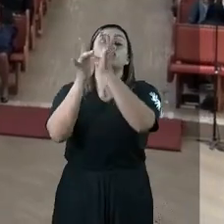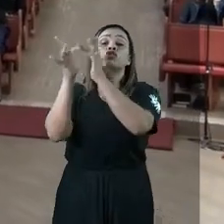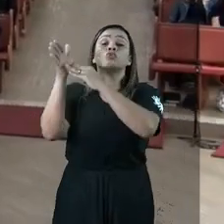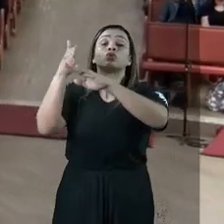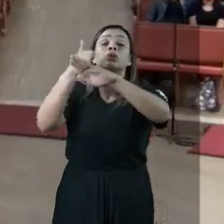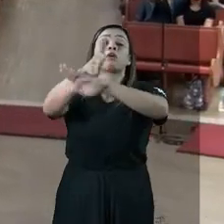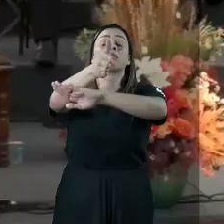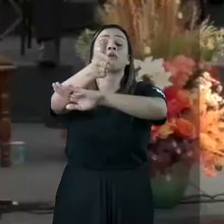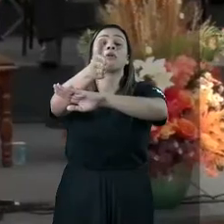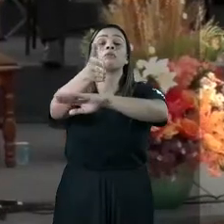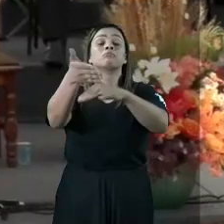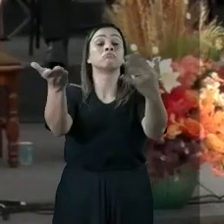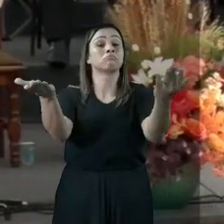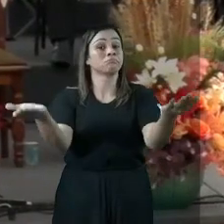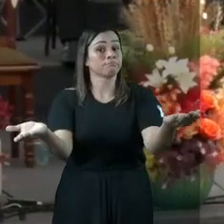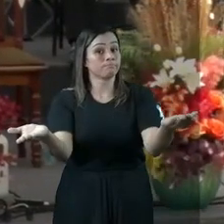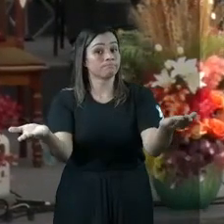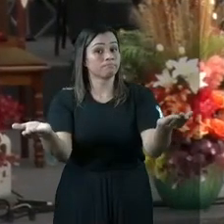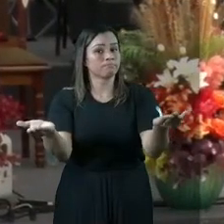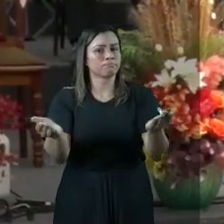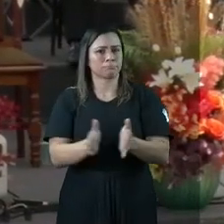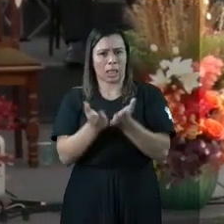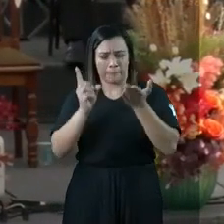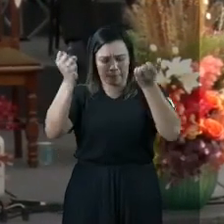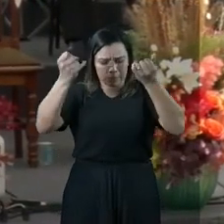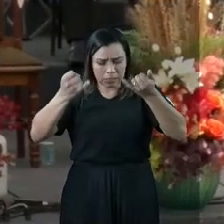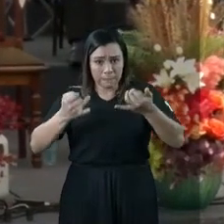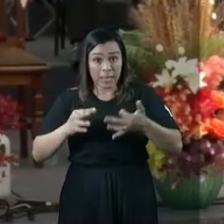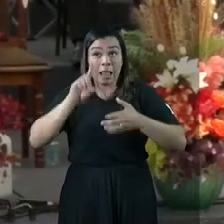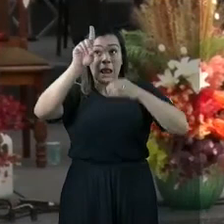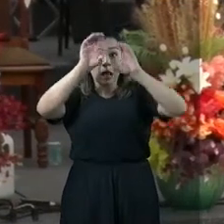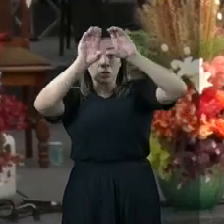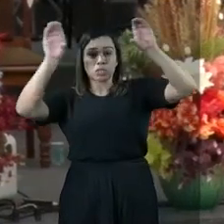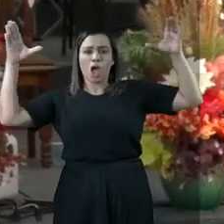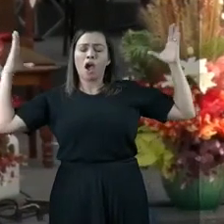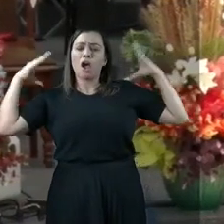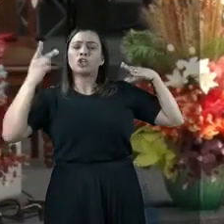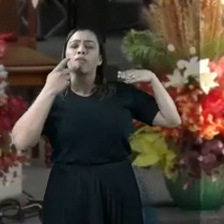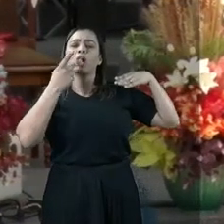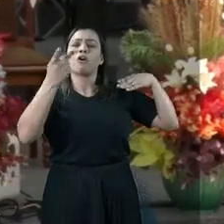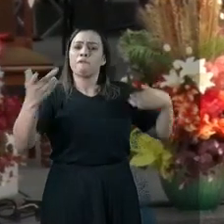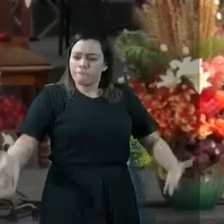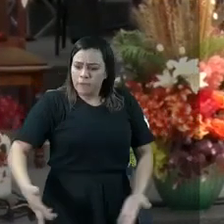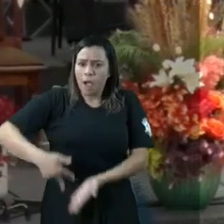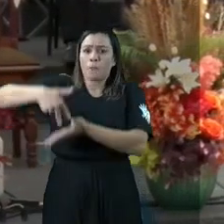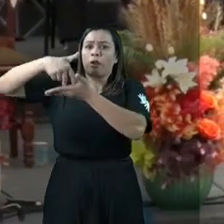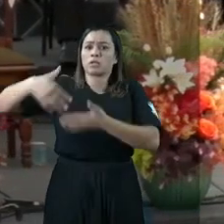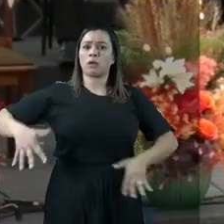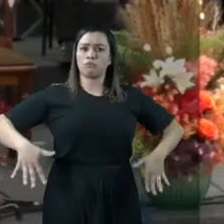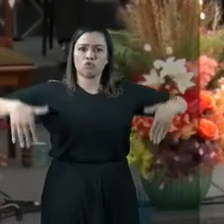Porque o texto diz: abram as portas eternas, levantai, ó portais